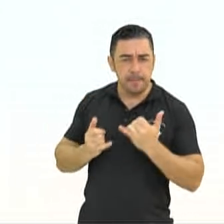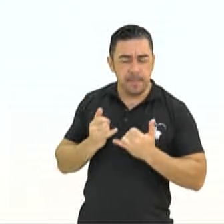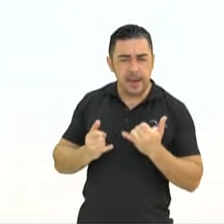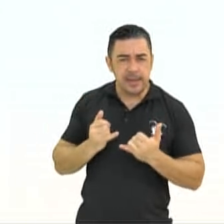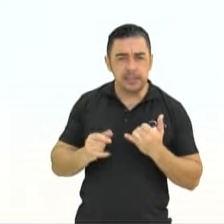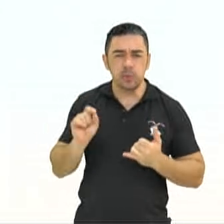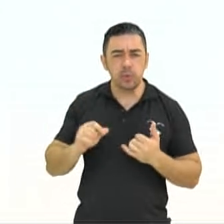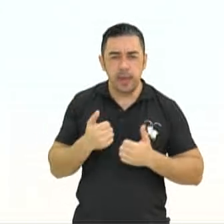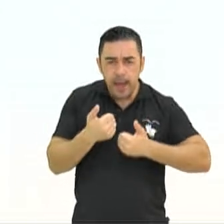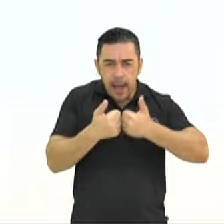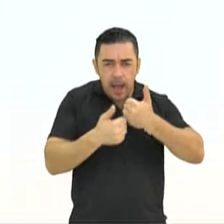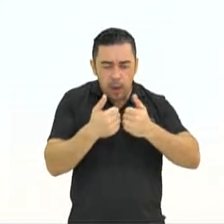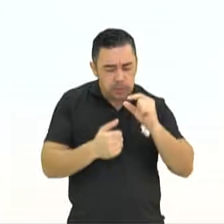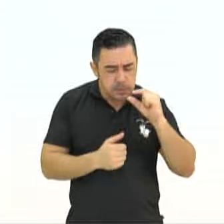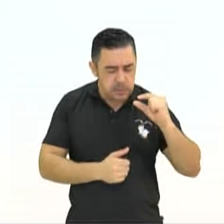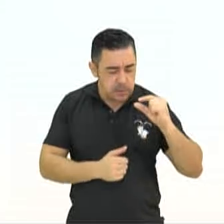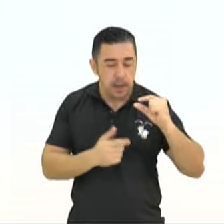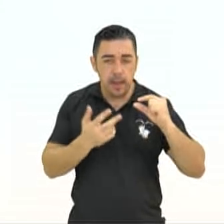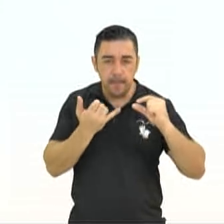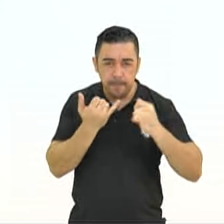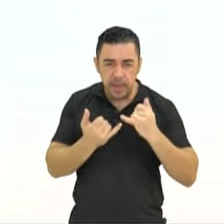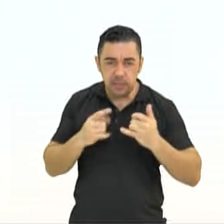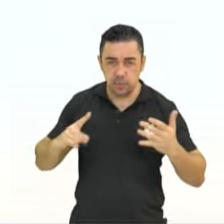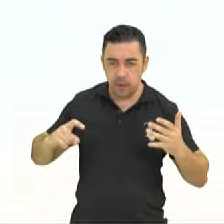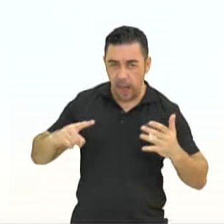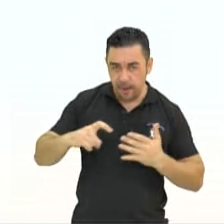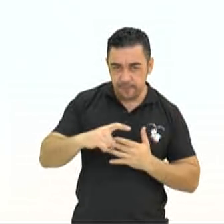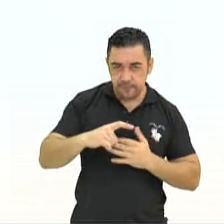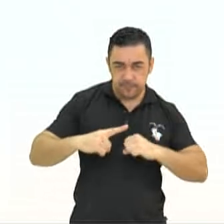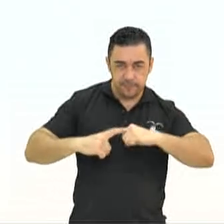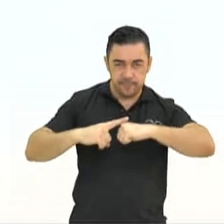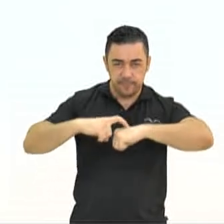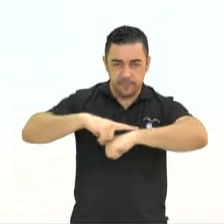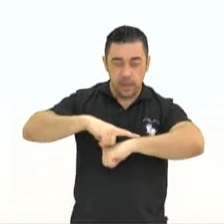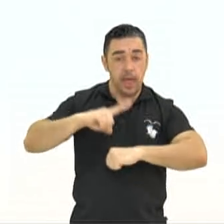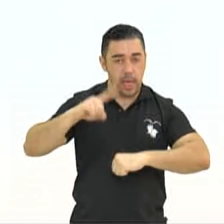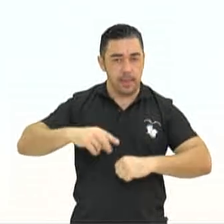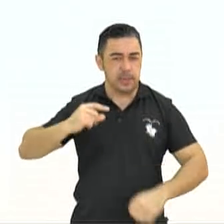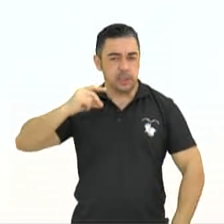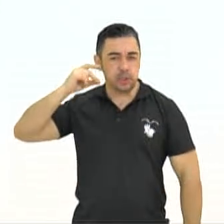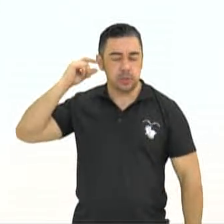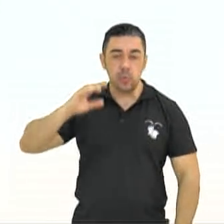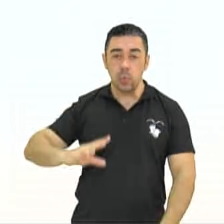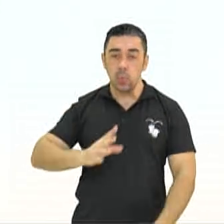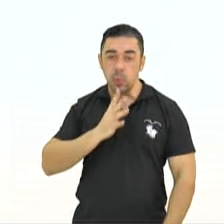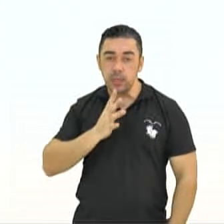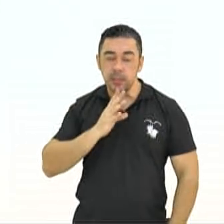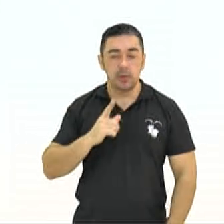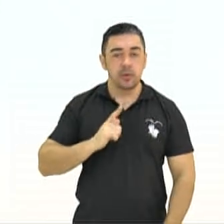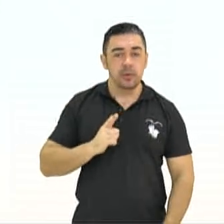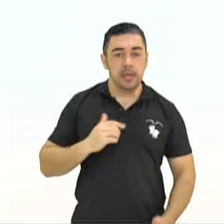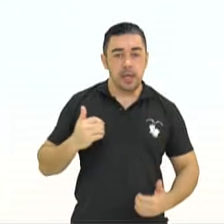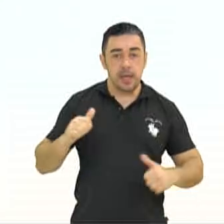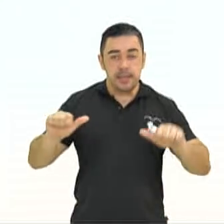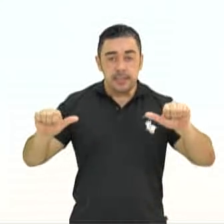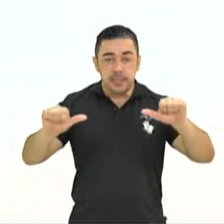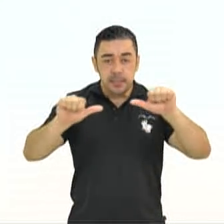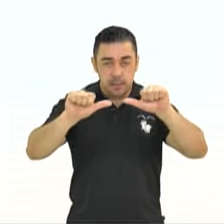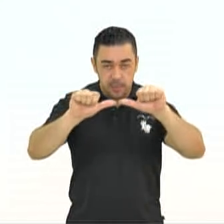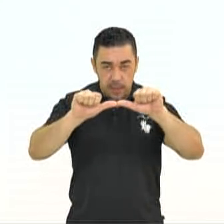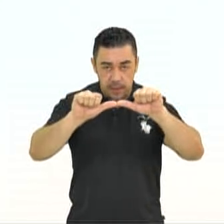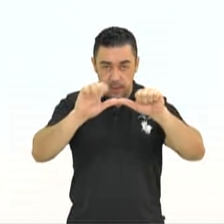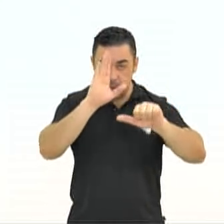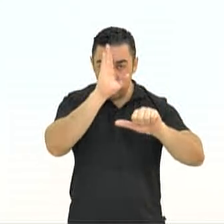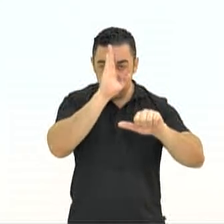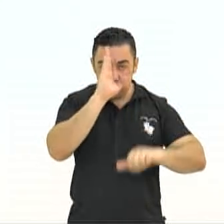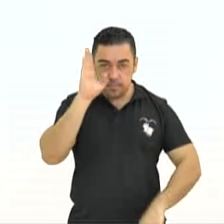arroz, é minúscula e tem formato larval. Ela é provavelmente o ser mais antigo conhecido com simetria bilateral, ou seja,